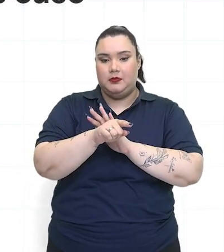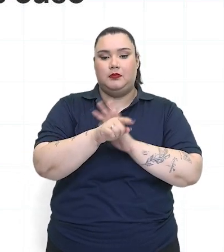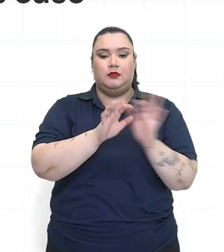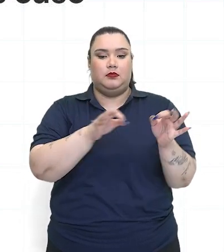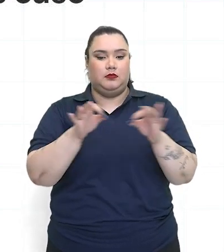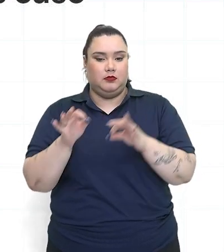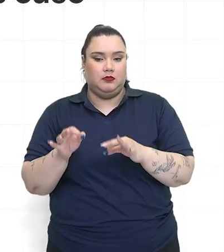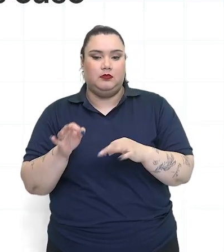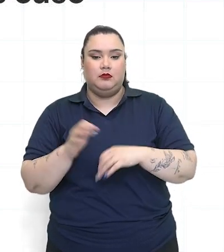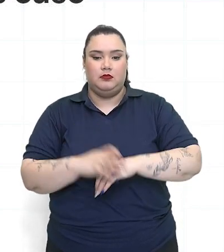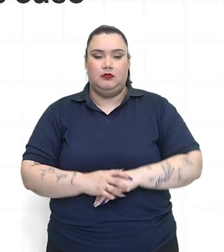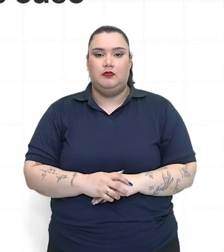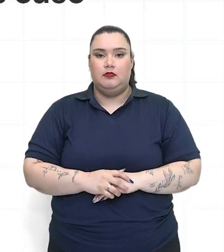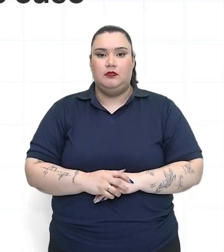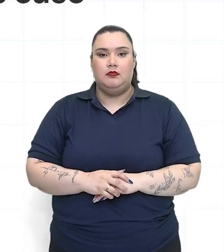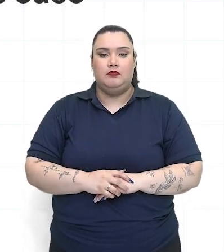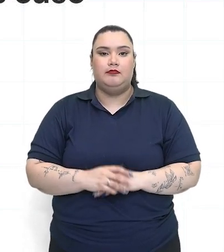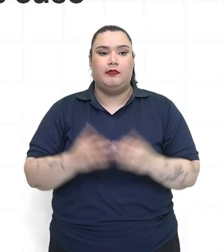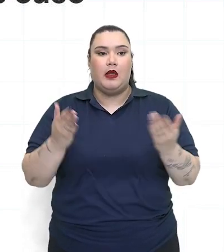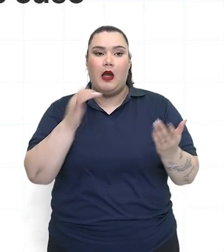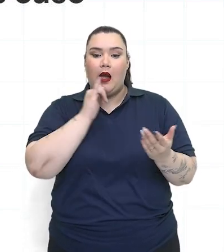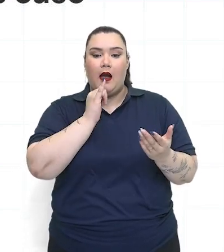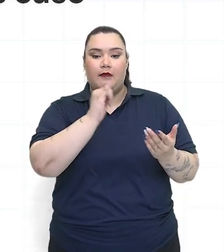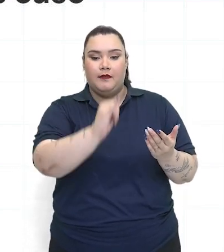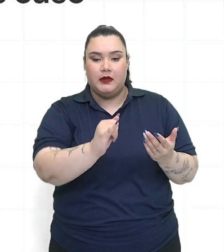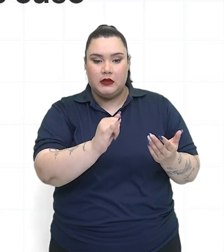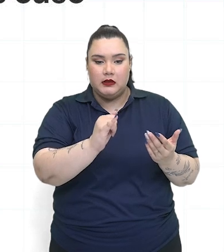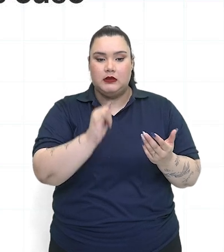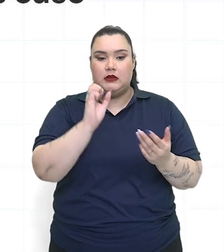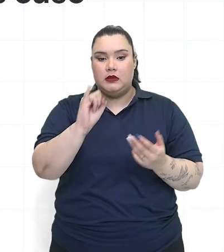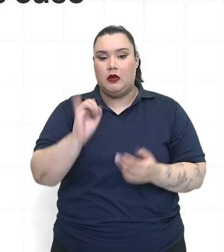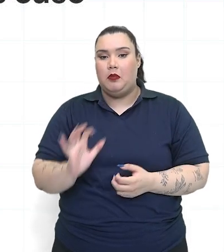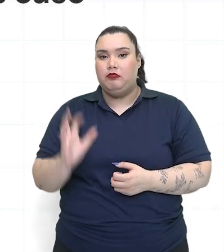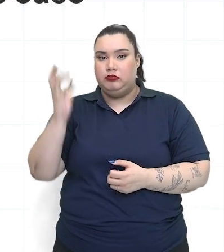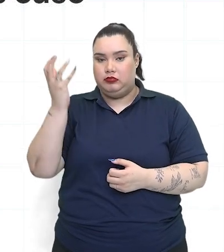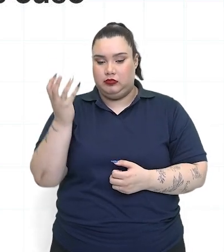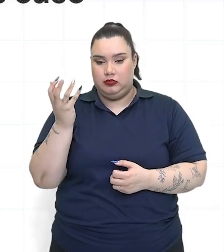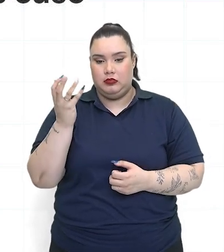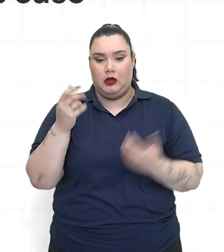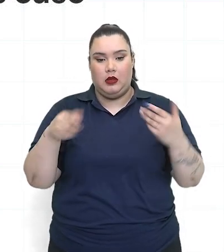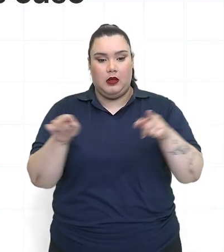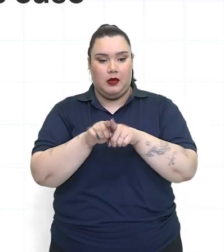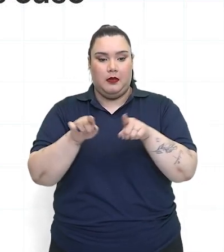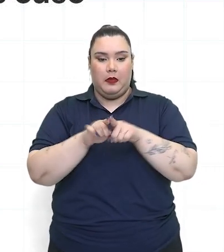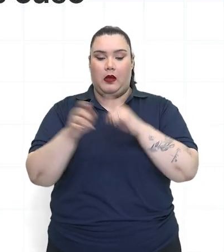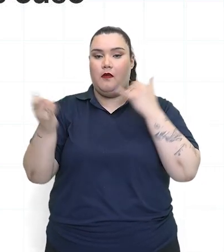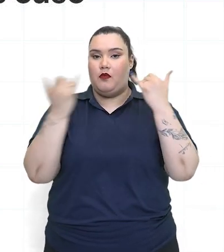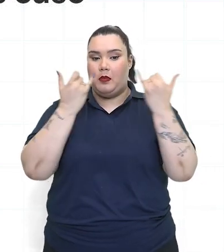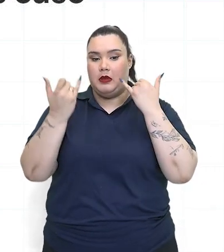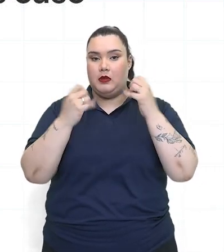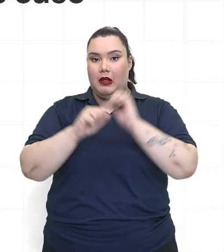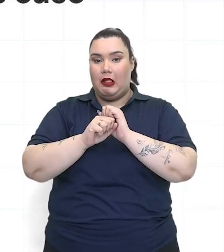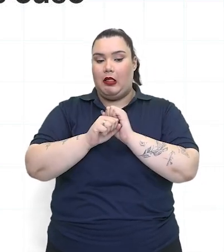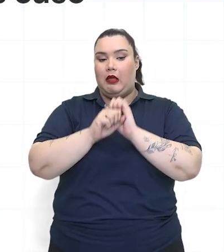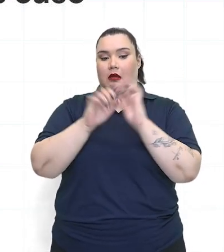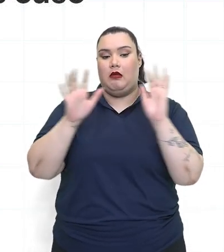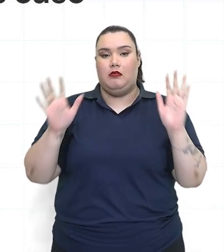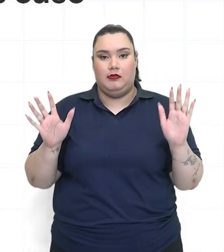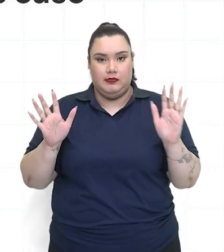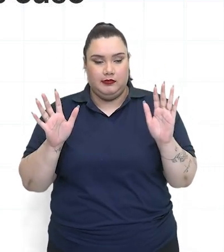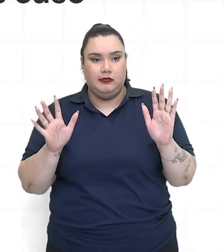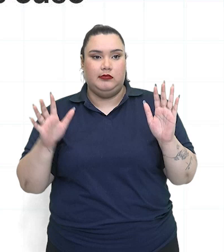né, alertas ali para avisar os garotos caso surgisse um imprevisto. Também essa informação está clara,